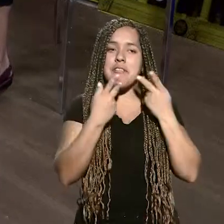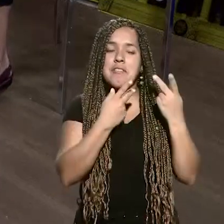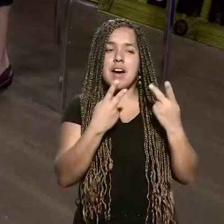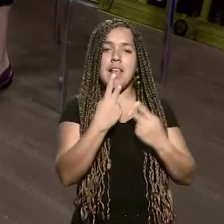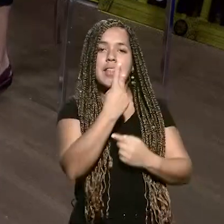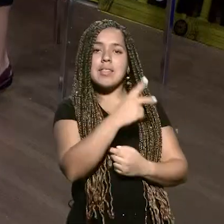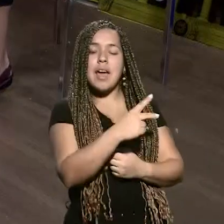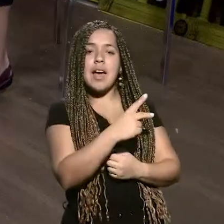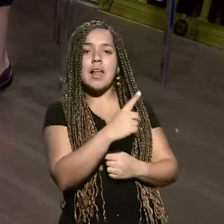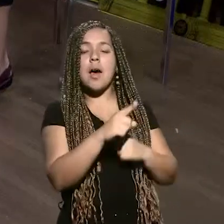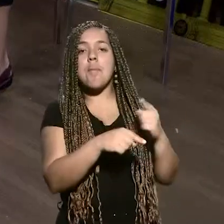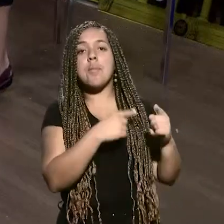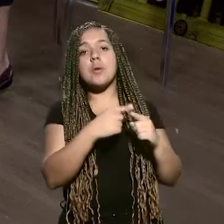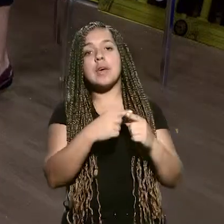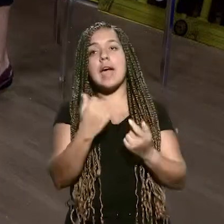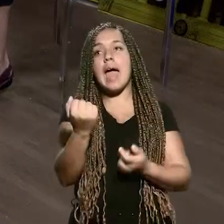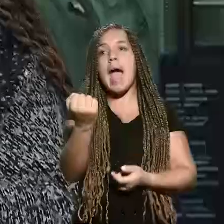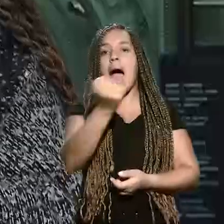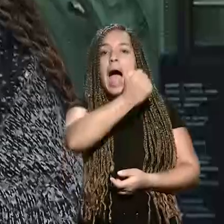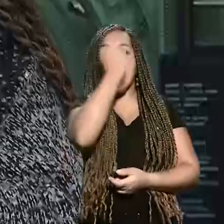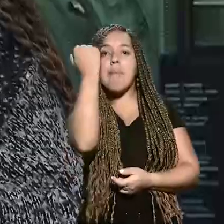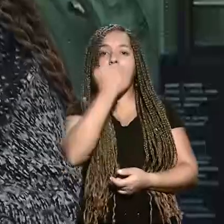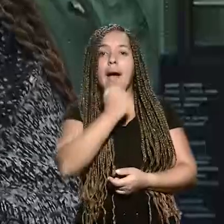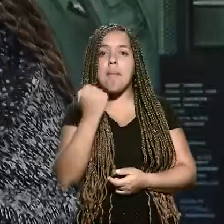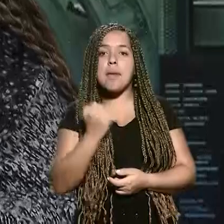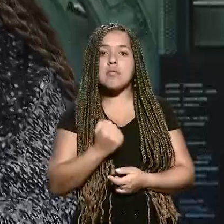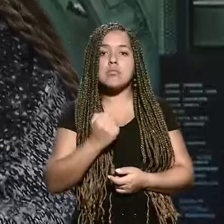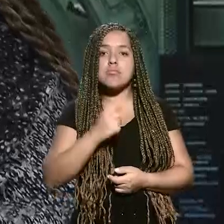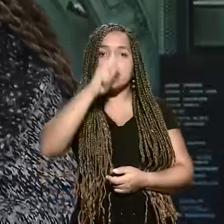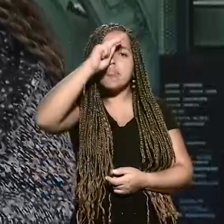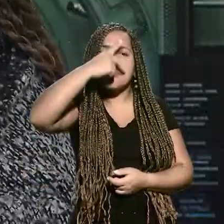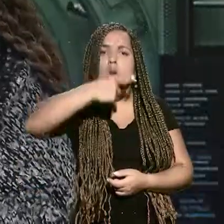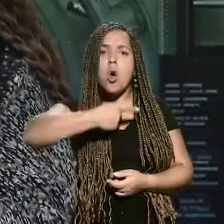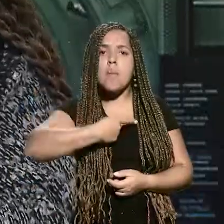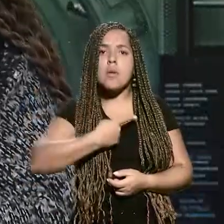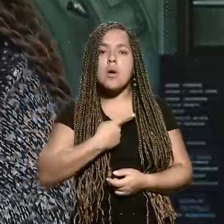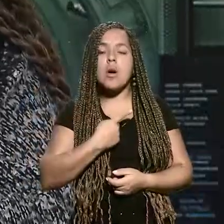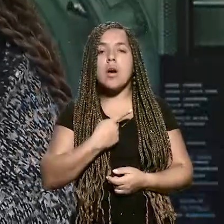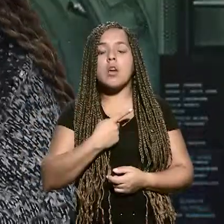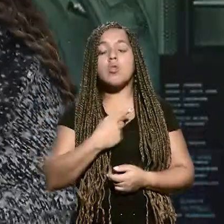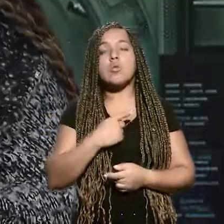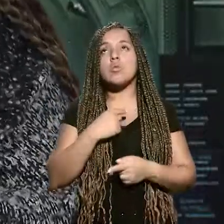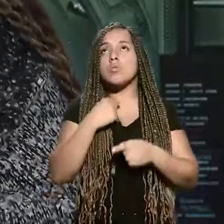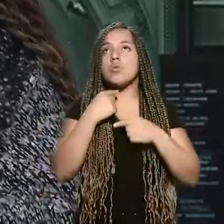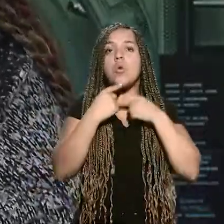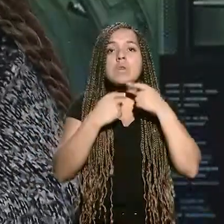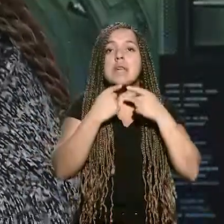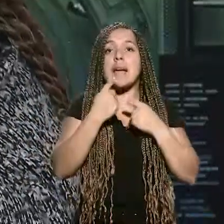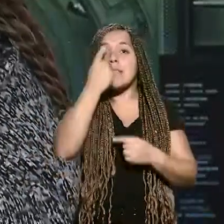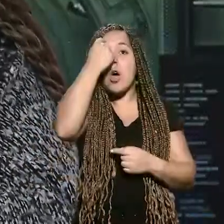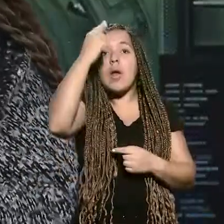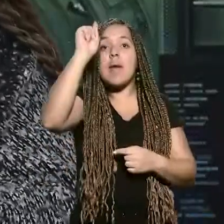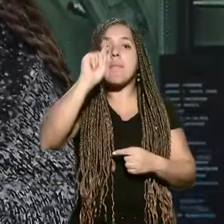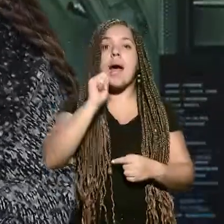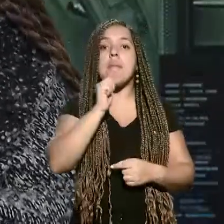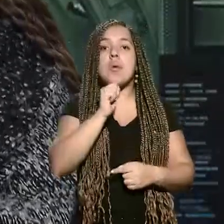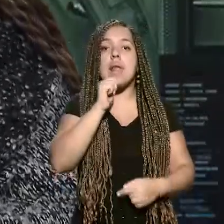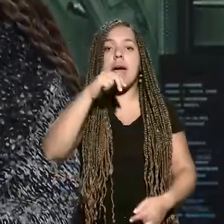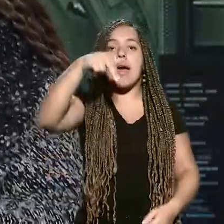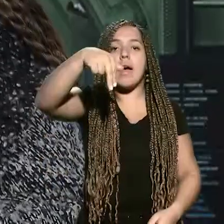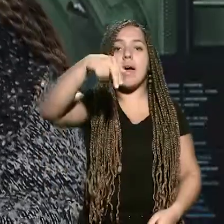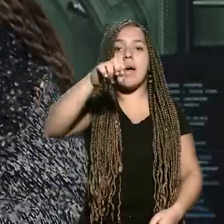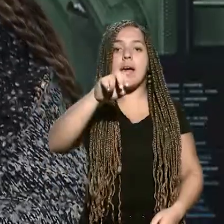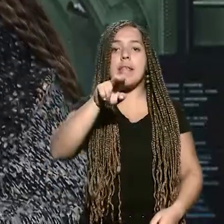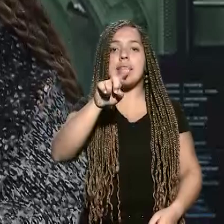ainda mais agora, sobretudo quando ela fala desse apagamento de si, né? E não dá para a gente não lembrar da Neuza Santos Souza, né?